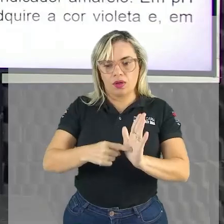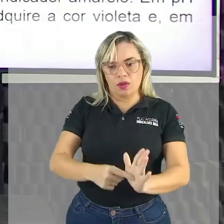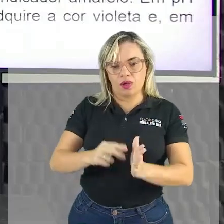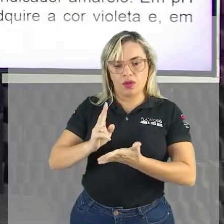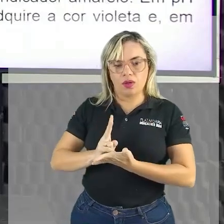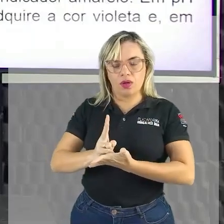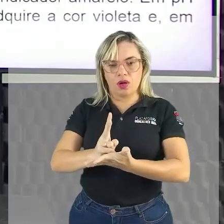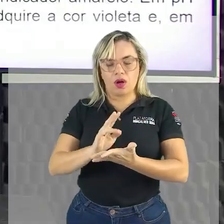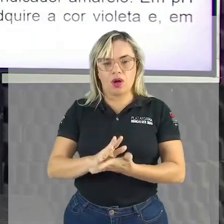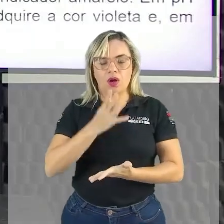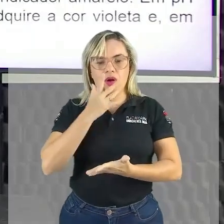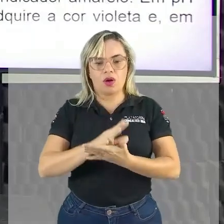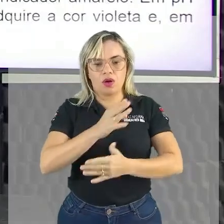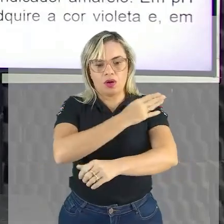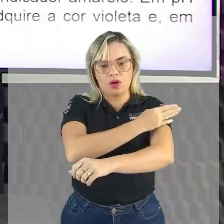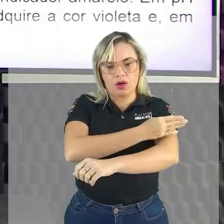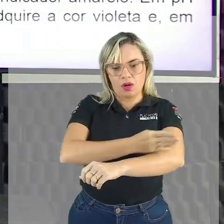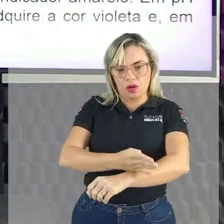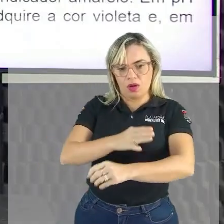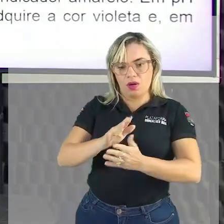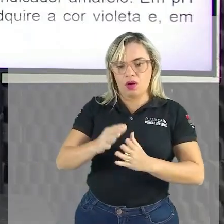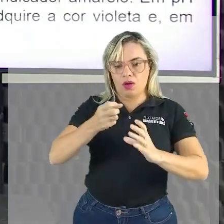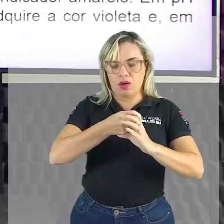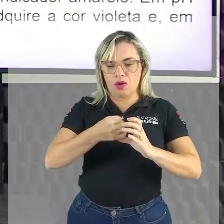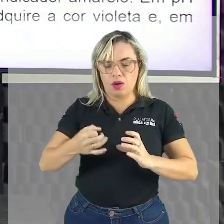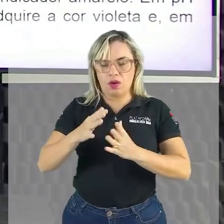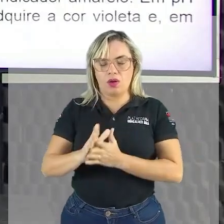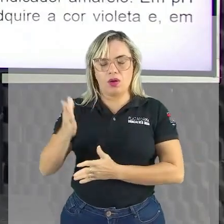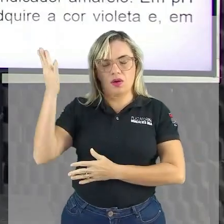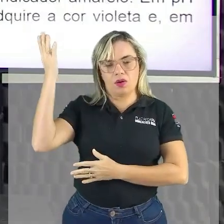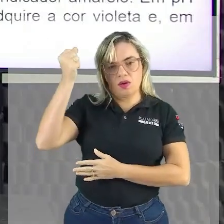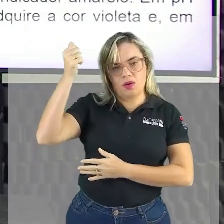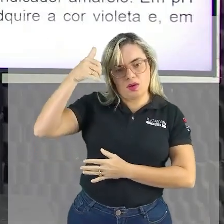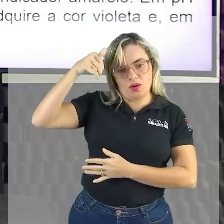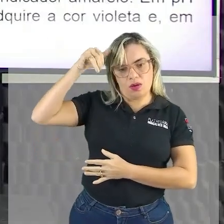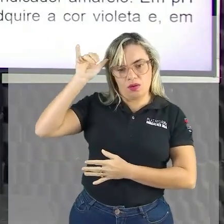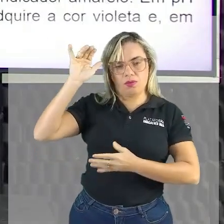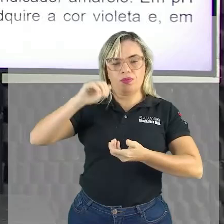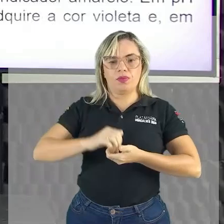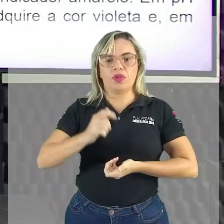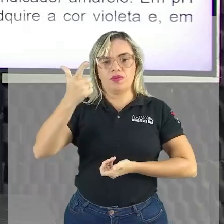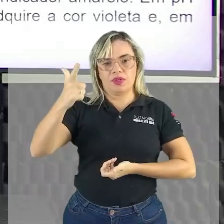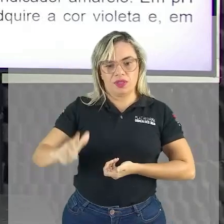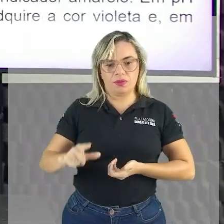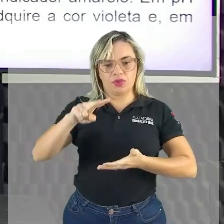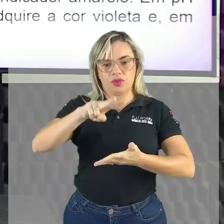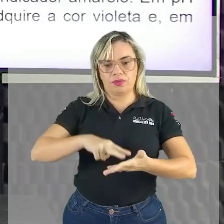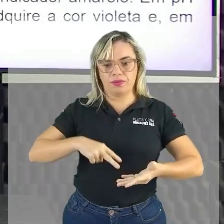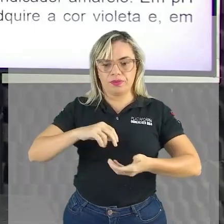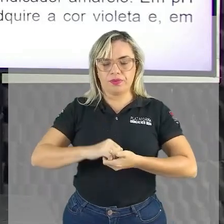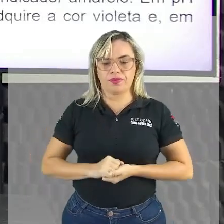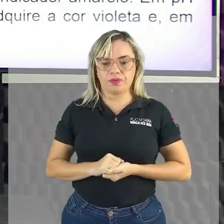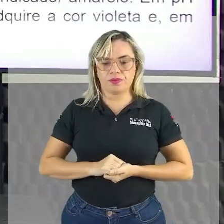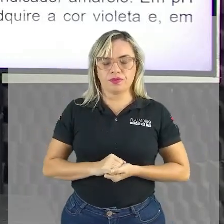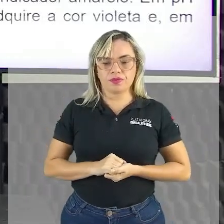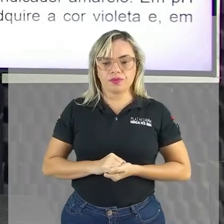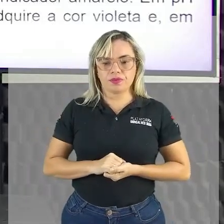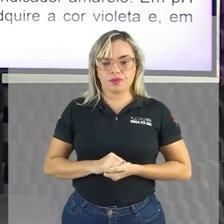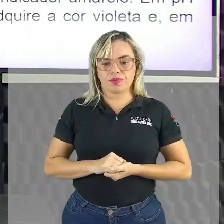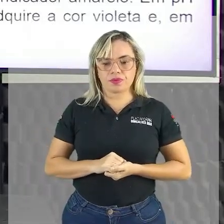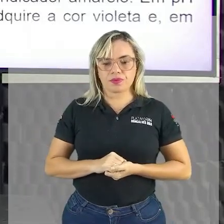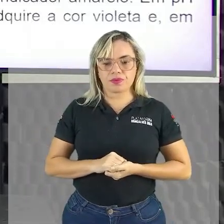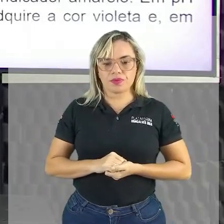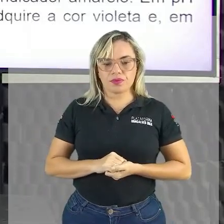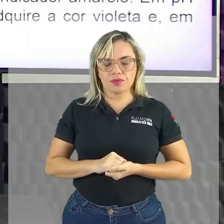na amostra característica do leite. De novo, é possível identificar adulterantes do leite de vaca por meio da adição de indicador azul